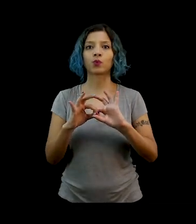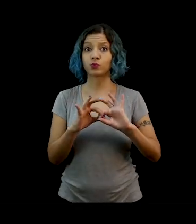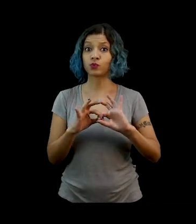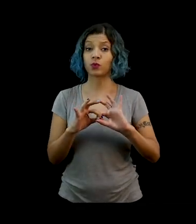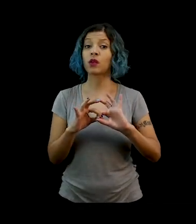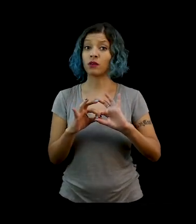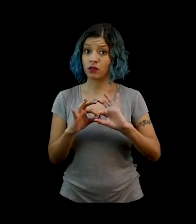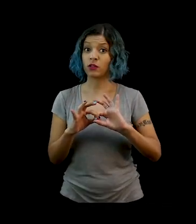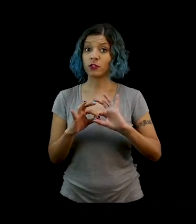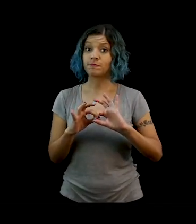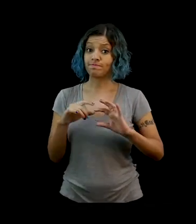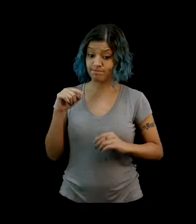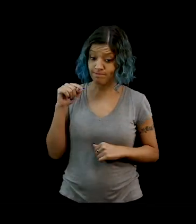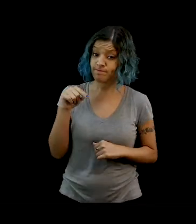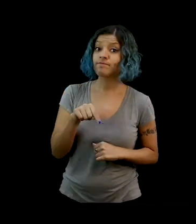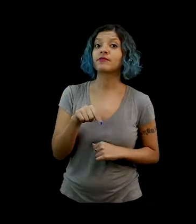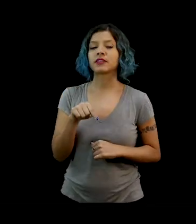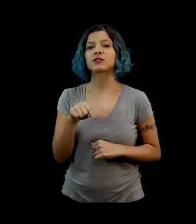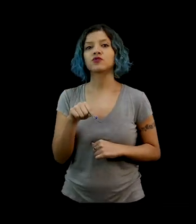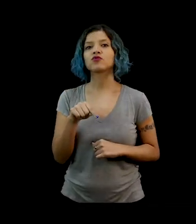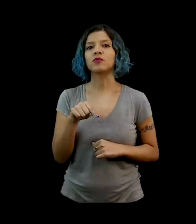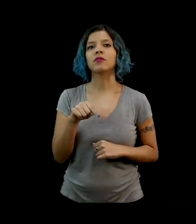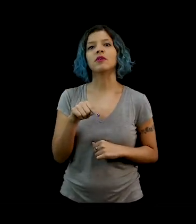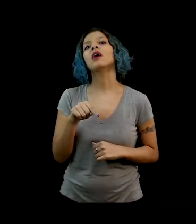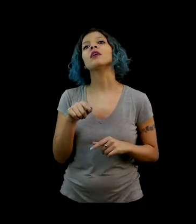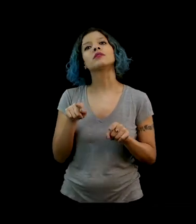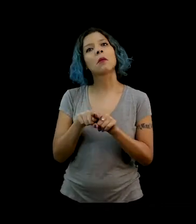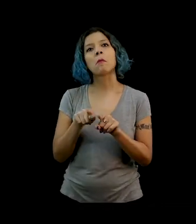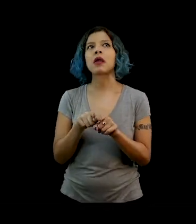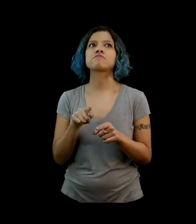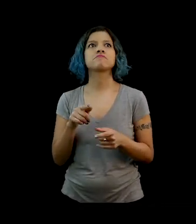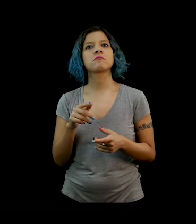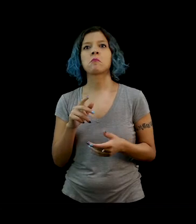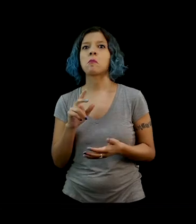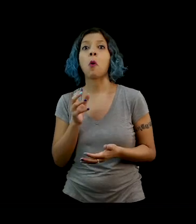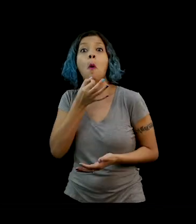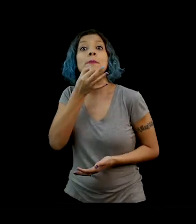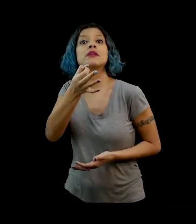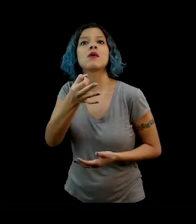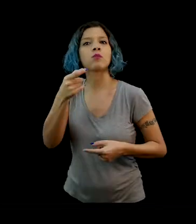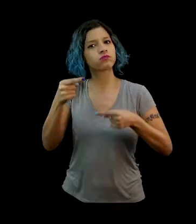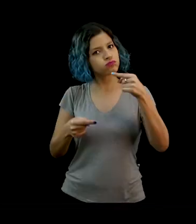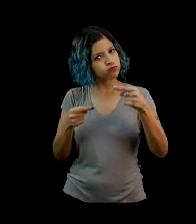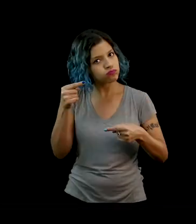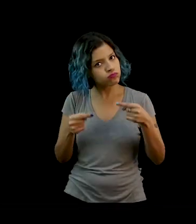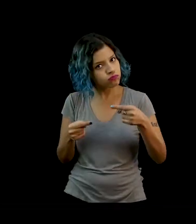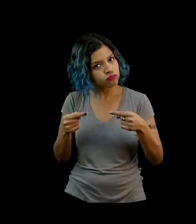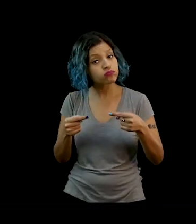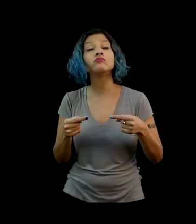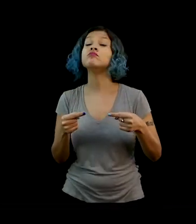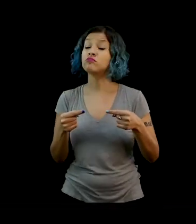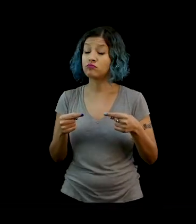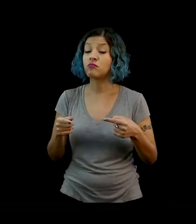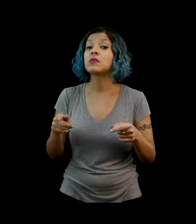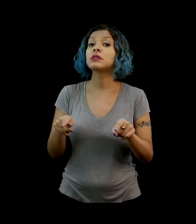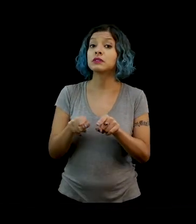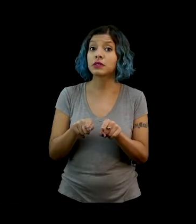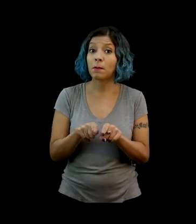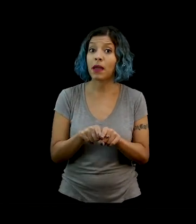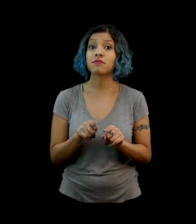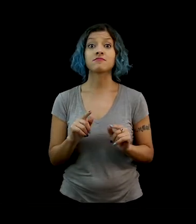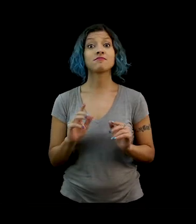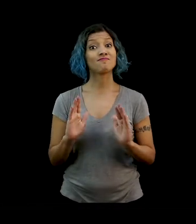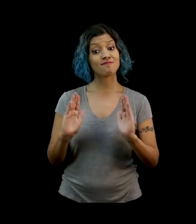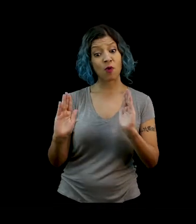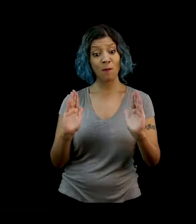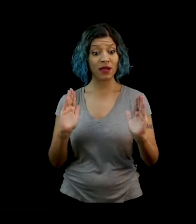posicionamentos políticos obviamente com momentos em que as situações vividas no país